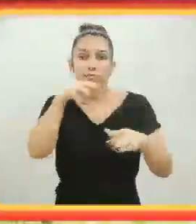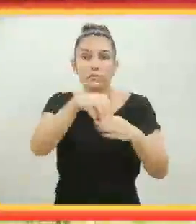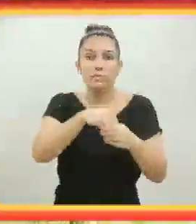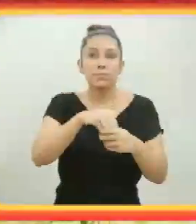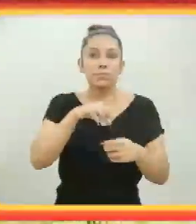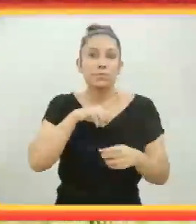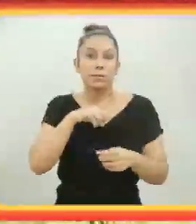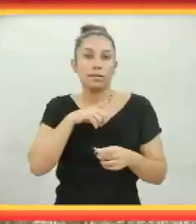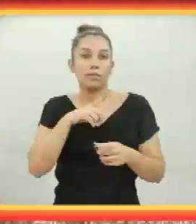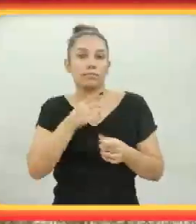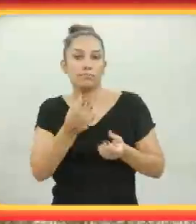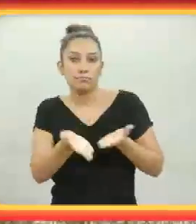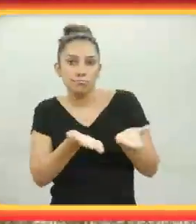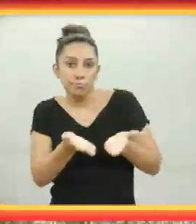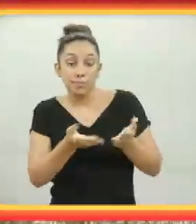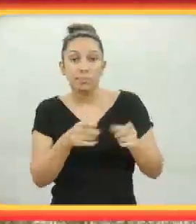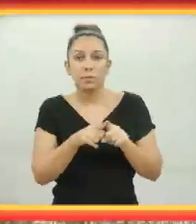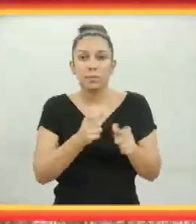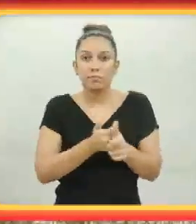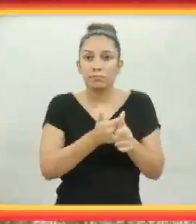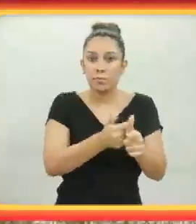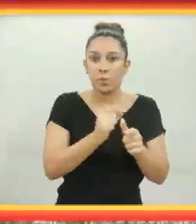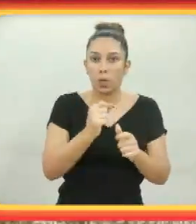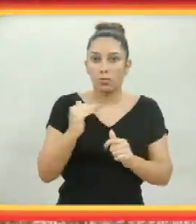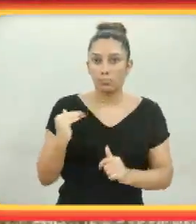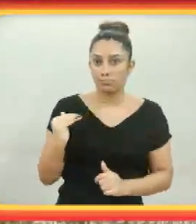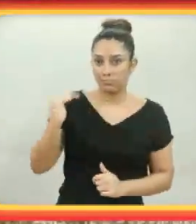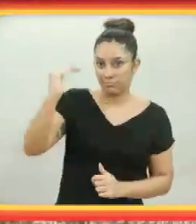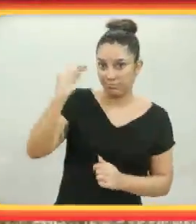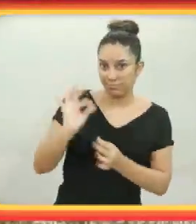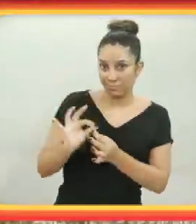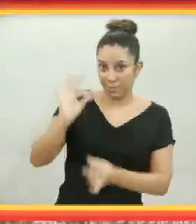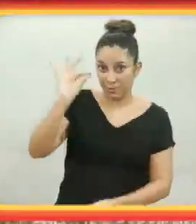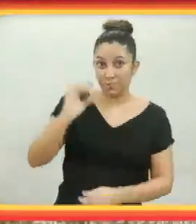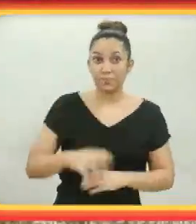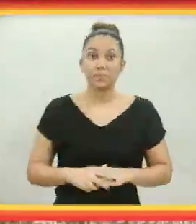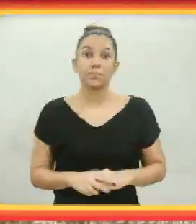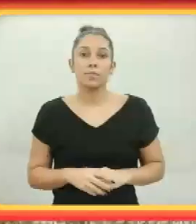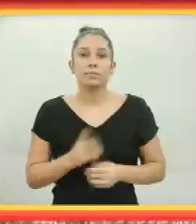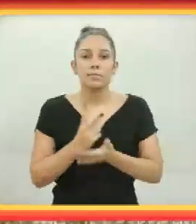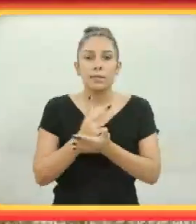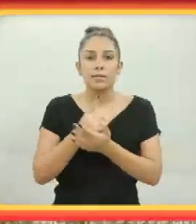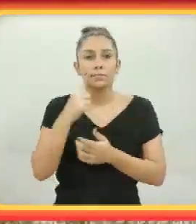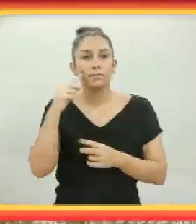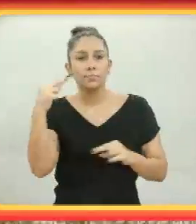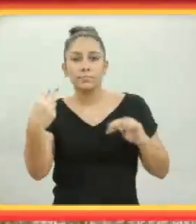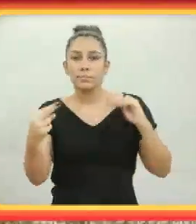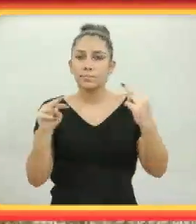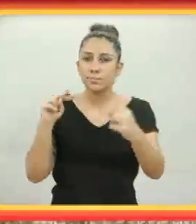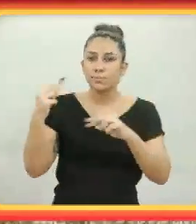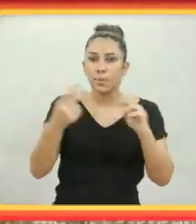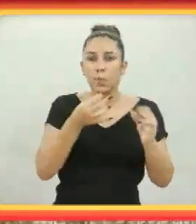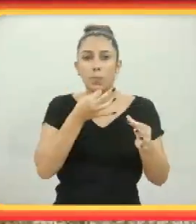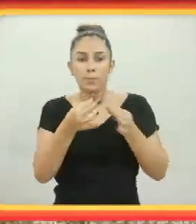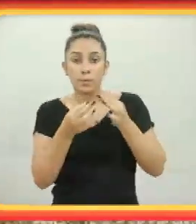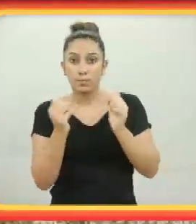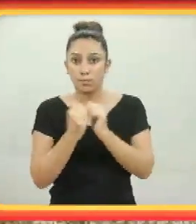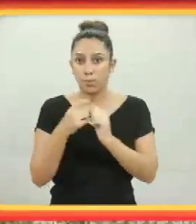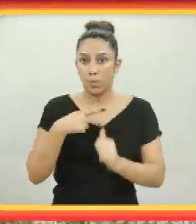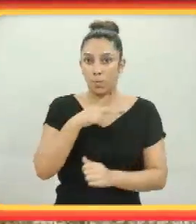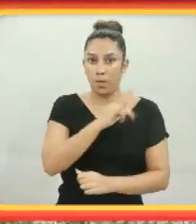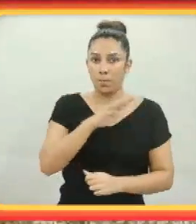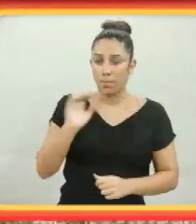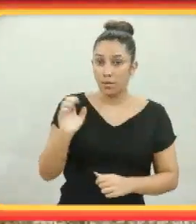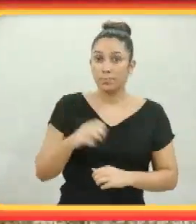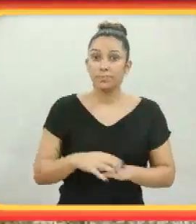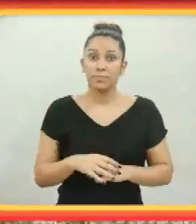crianças. A cada sala eles faziam a medição, acompanhavam o crescimento e eles sempre observaram, falavam, comentavam com